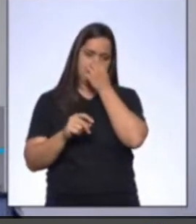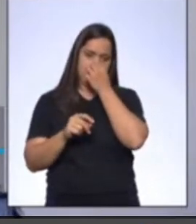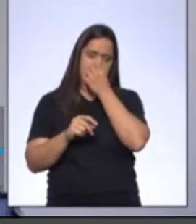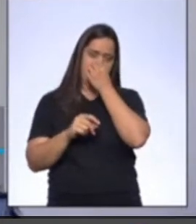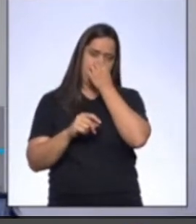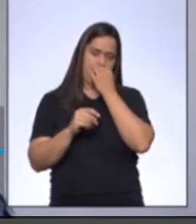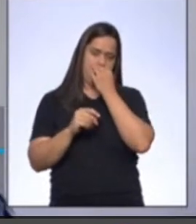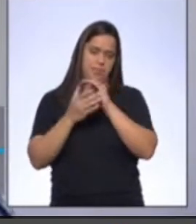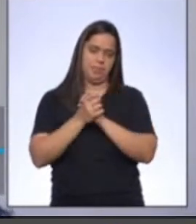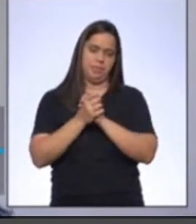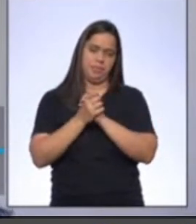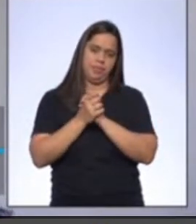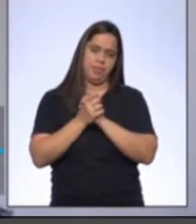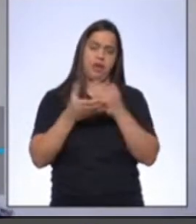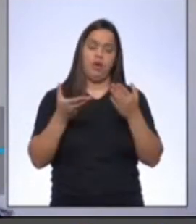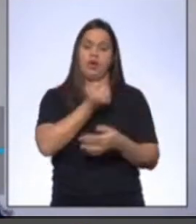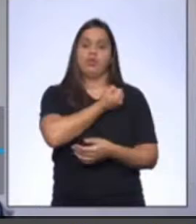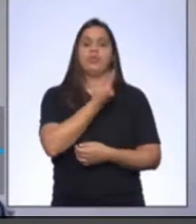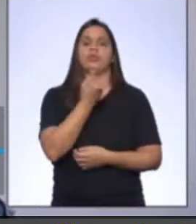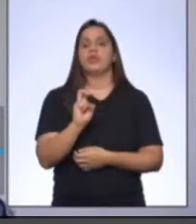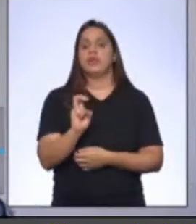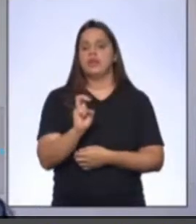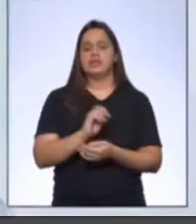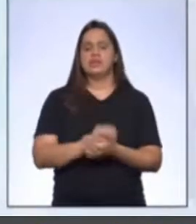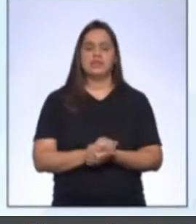Na questão 15, vamos para ela?